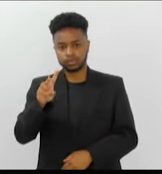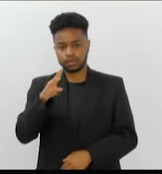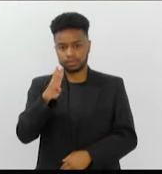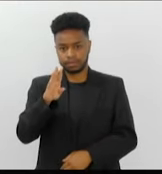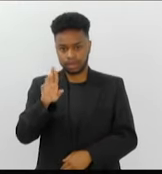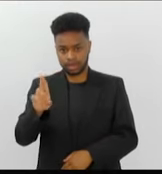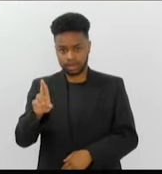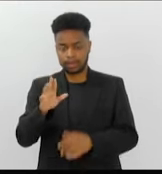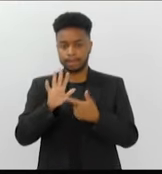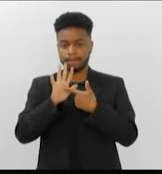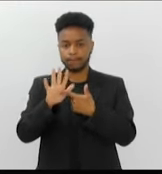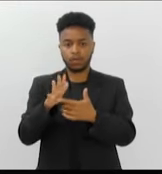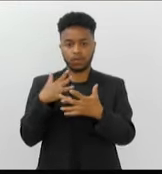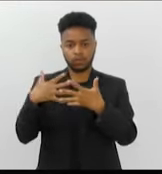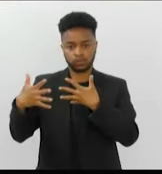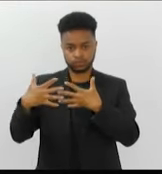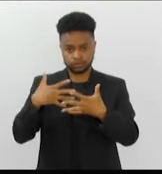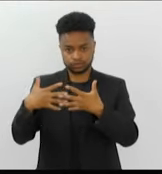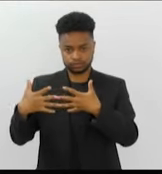transparência,